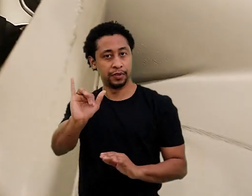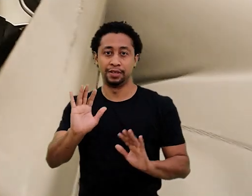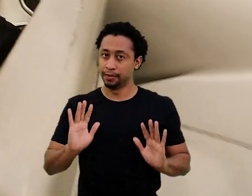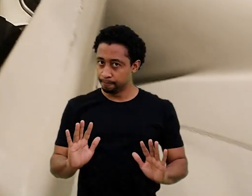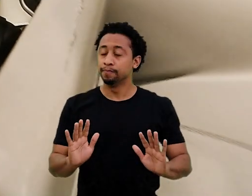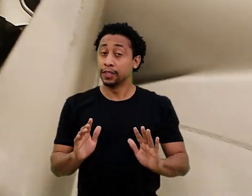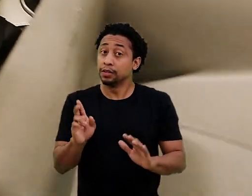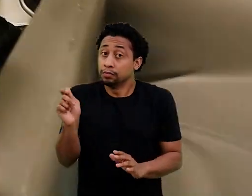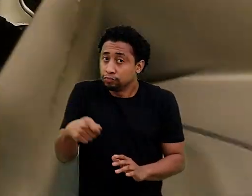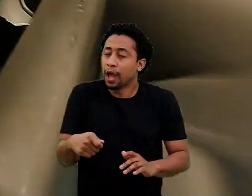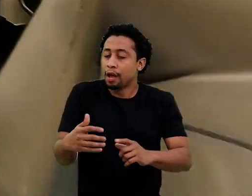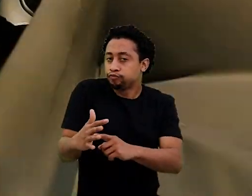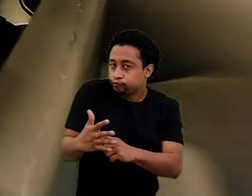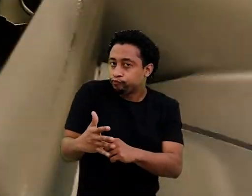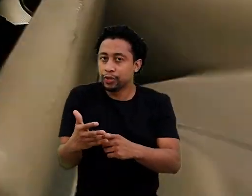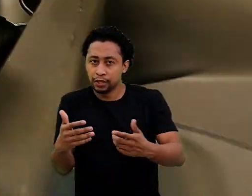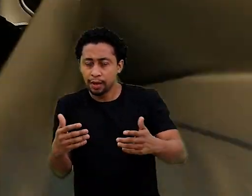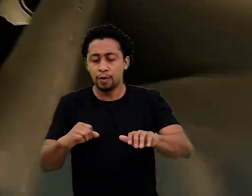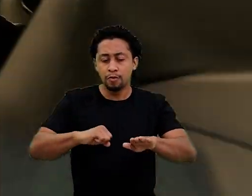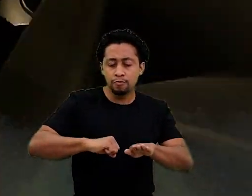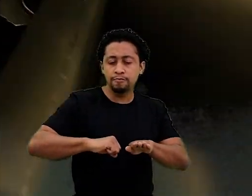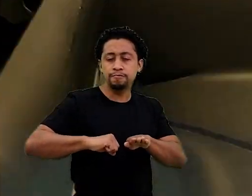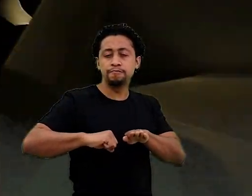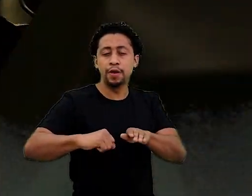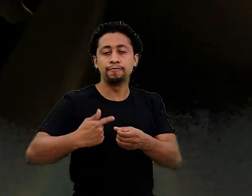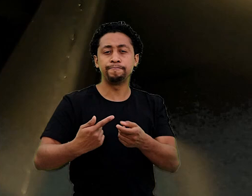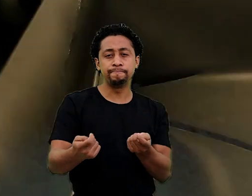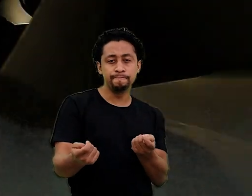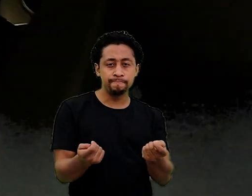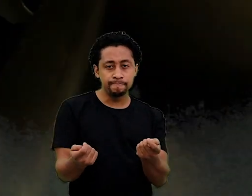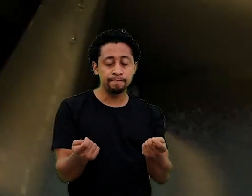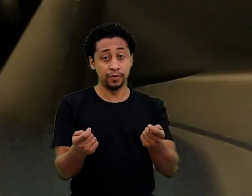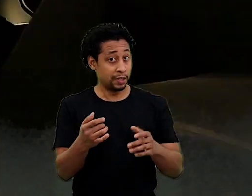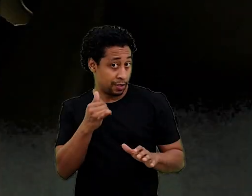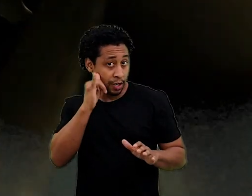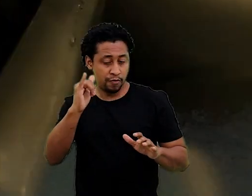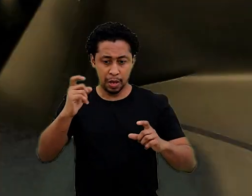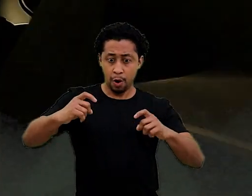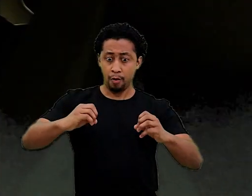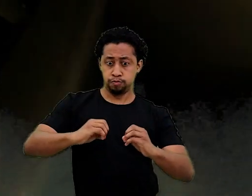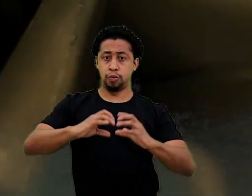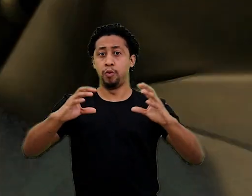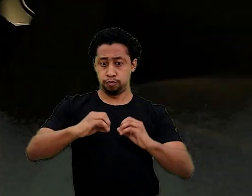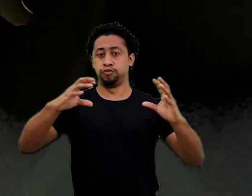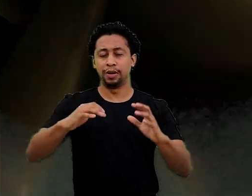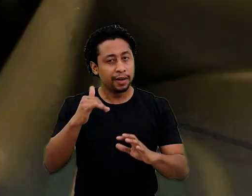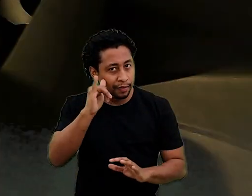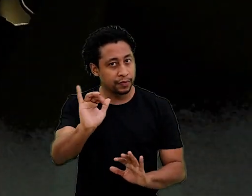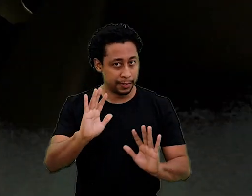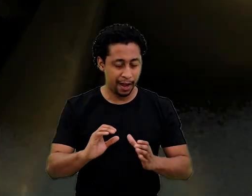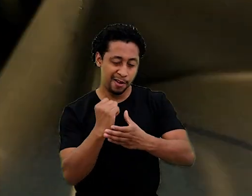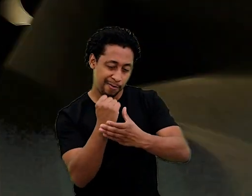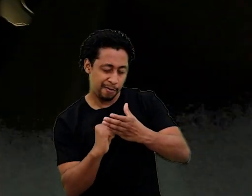consegue explorar melhor, trabalhar mais magro, com menor risco de pré-ignição. Então essa